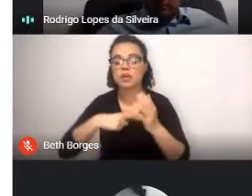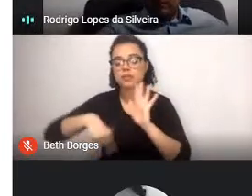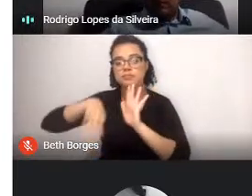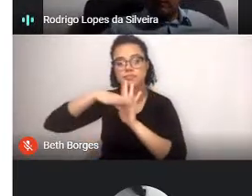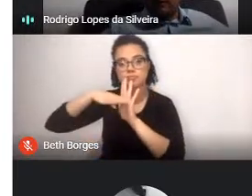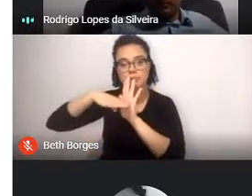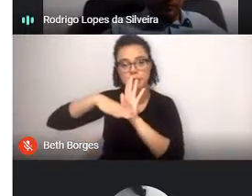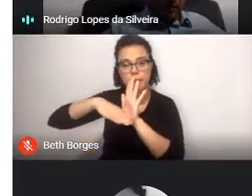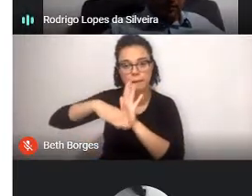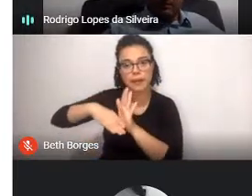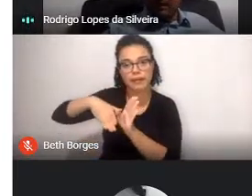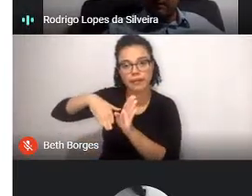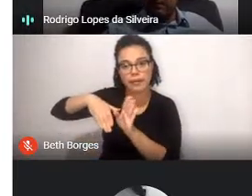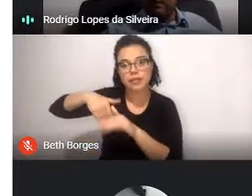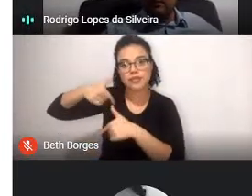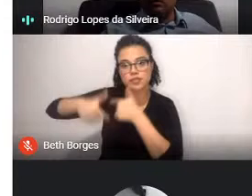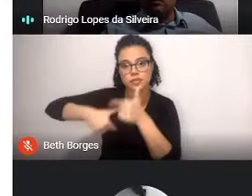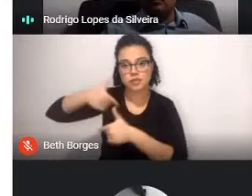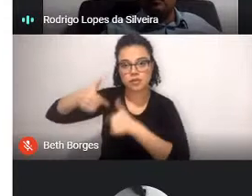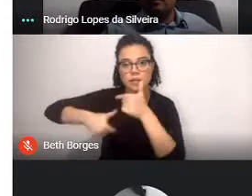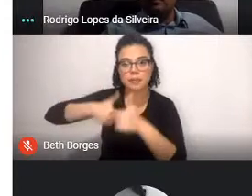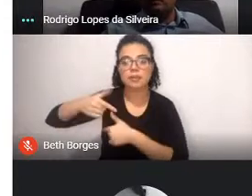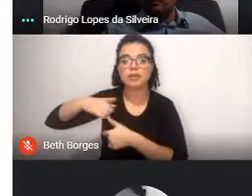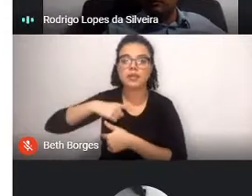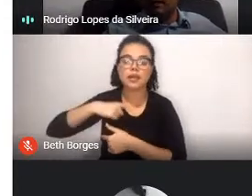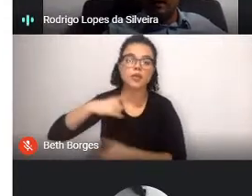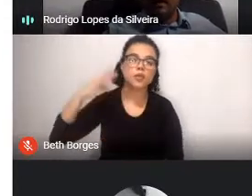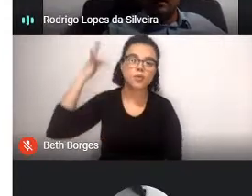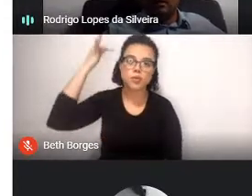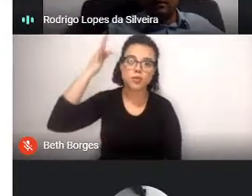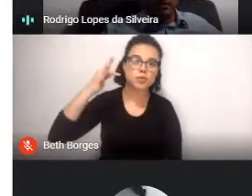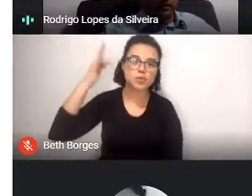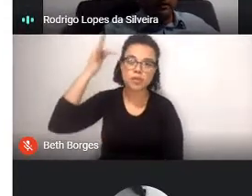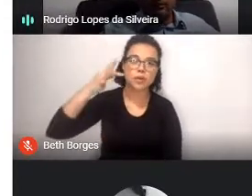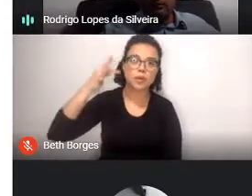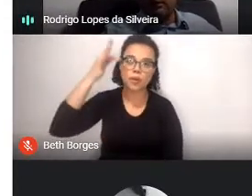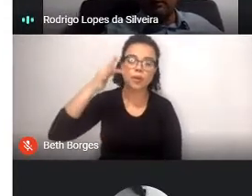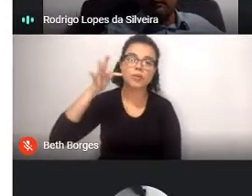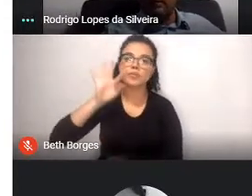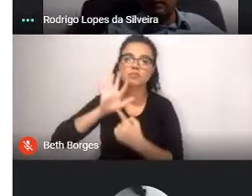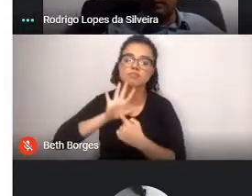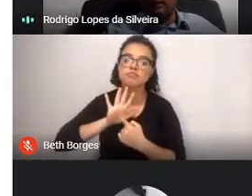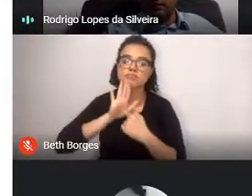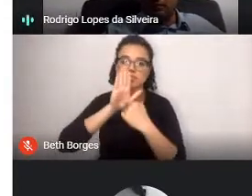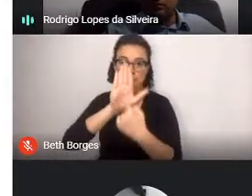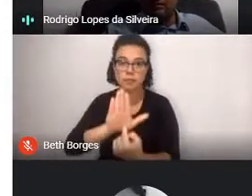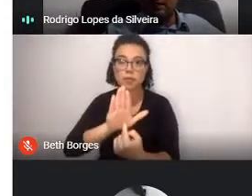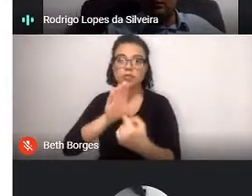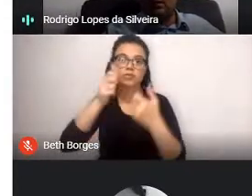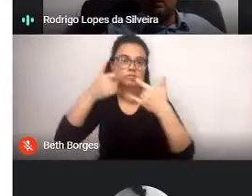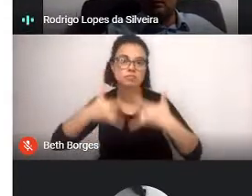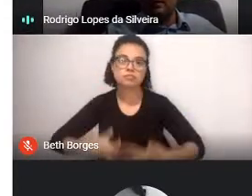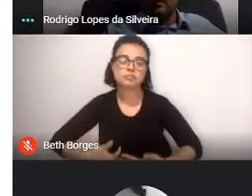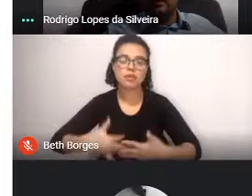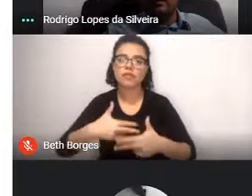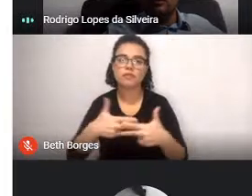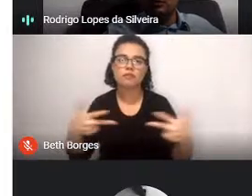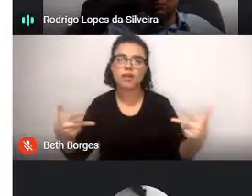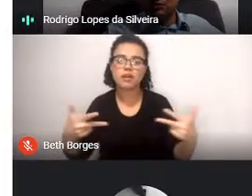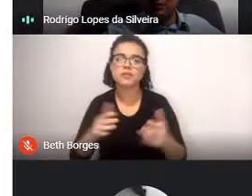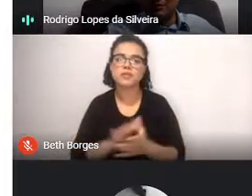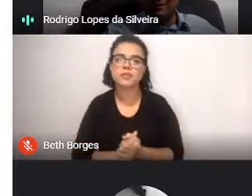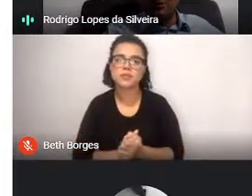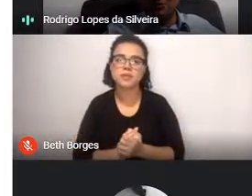como os próprios teóricos trazem aí, como Judith Beck, Robert Lilly, entre outros, tá? Eu não quero